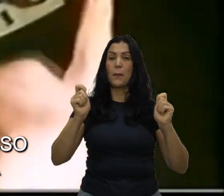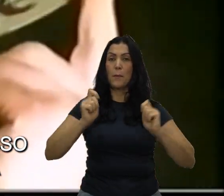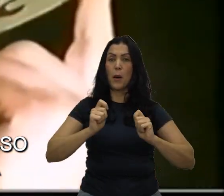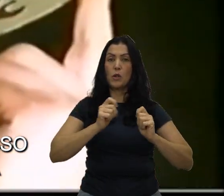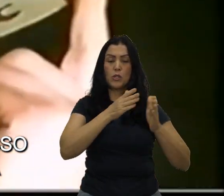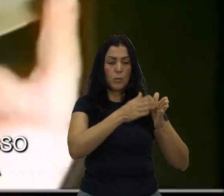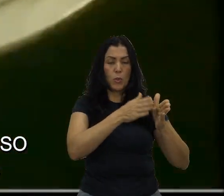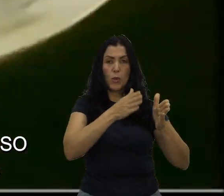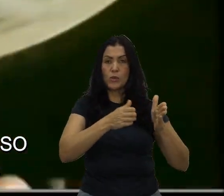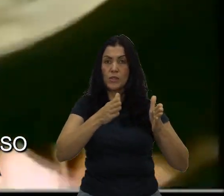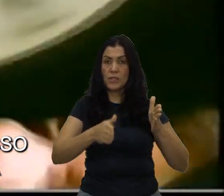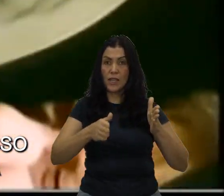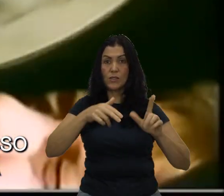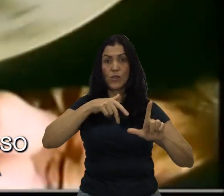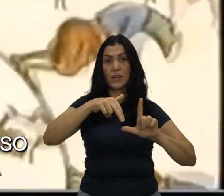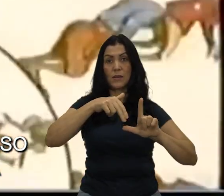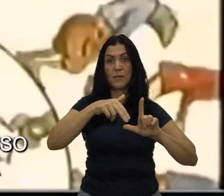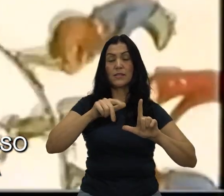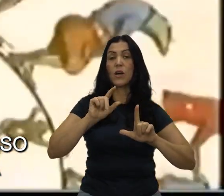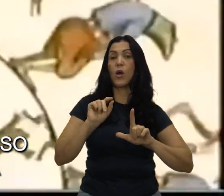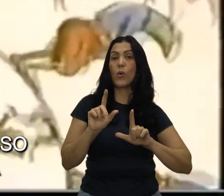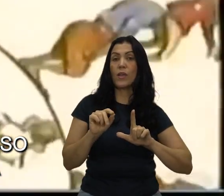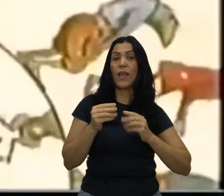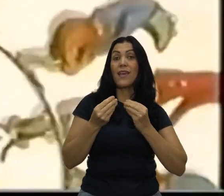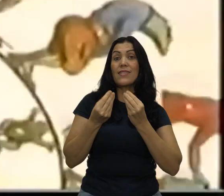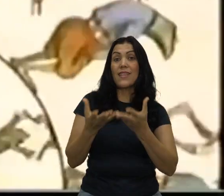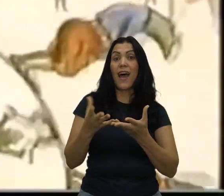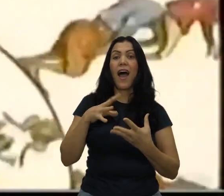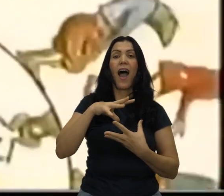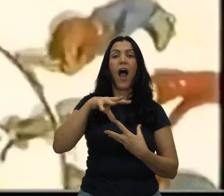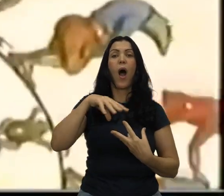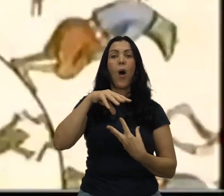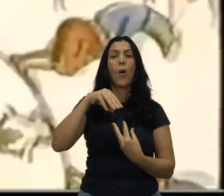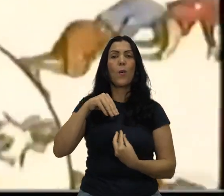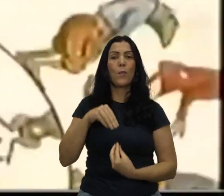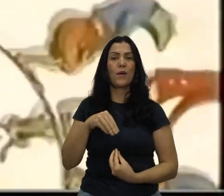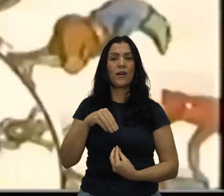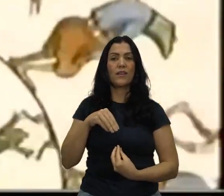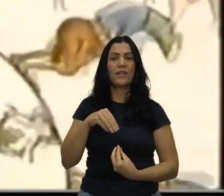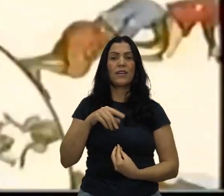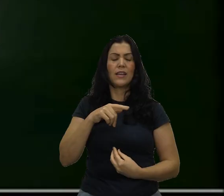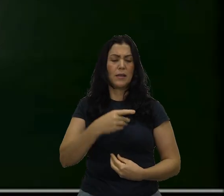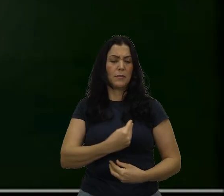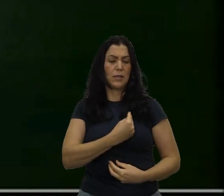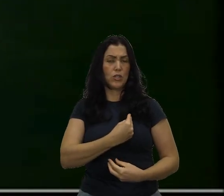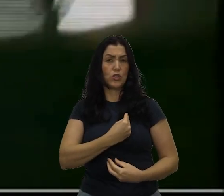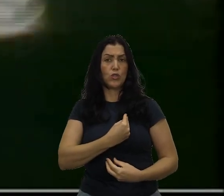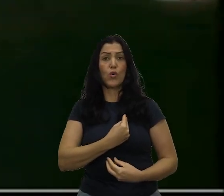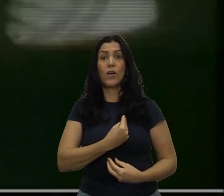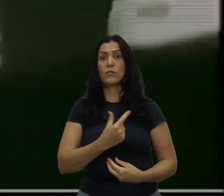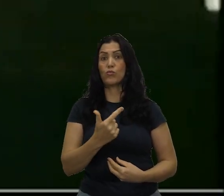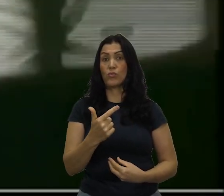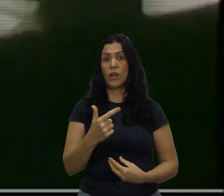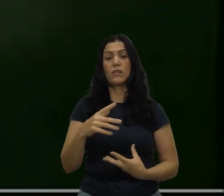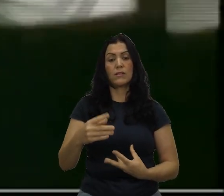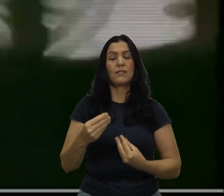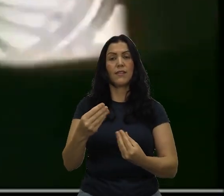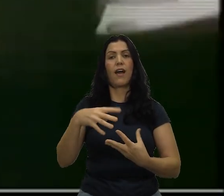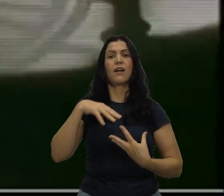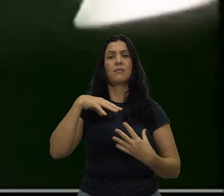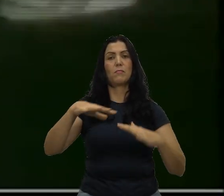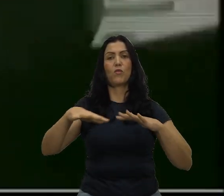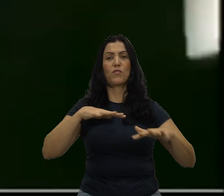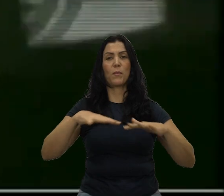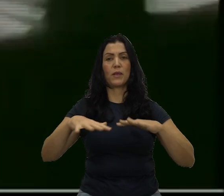Podemos afirmar que o processo de criar animações significa dar alma a algo sem vida ou sem